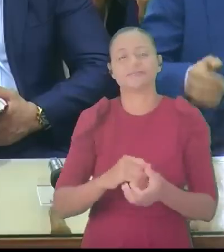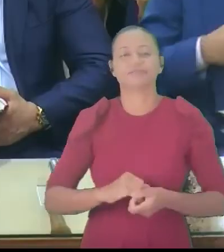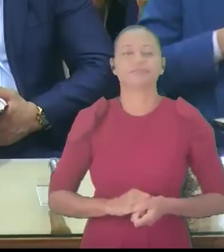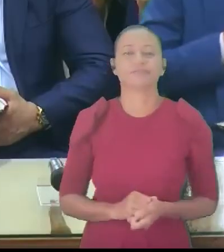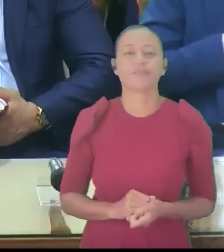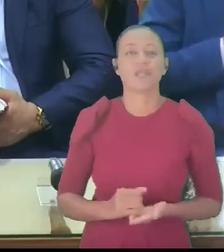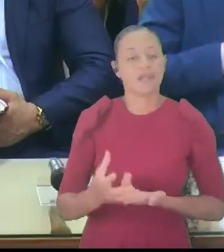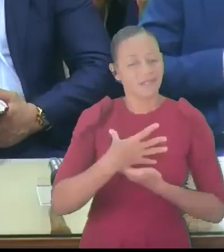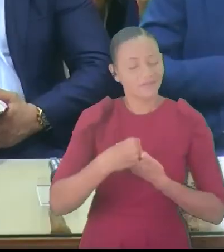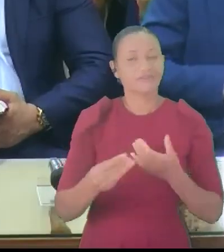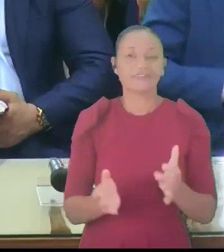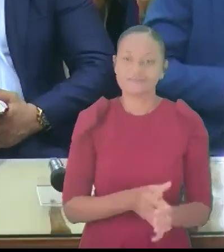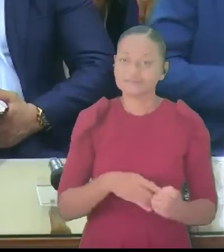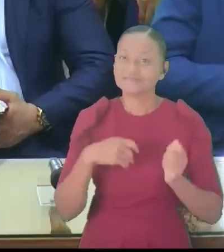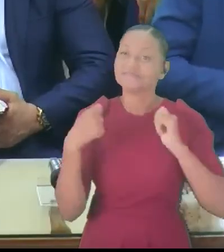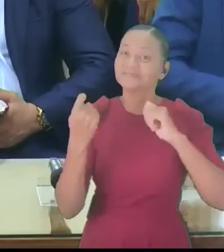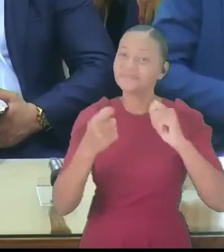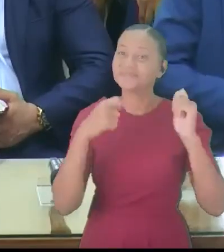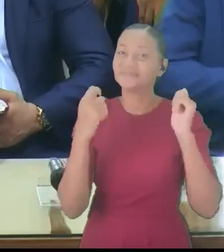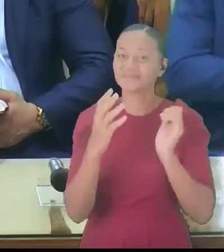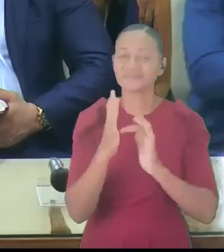Quem diz aleluia para Jesus?